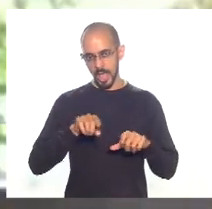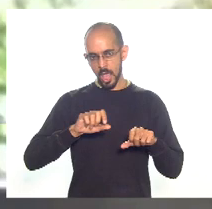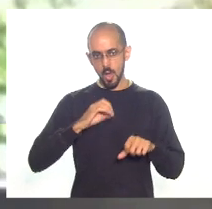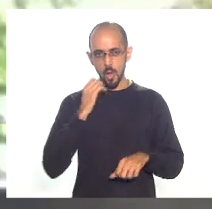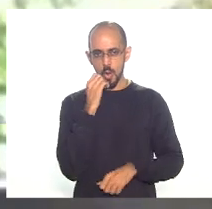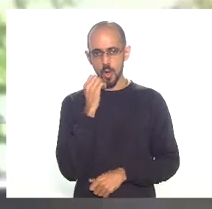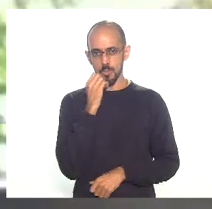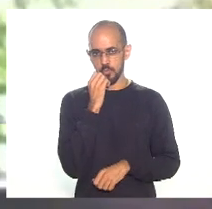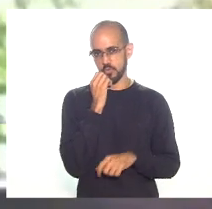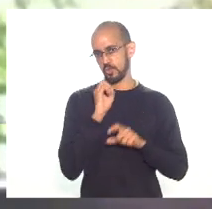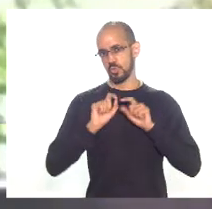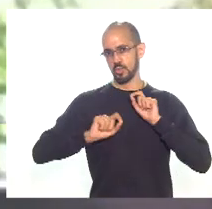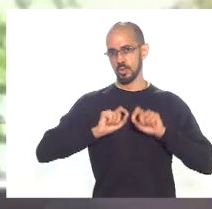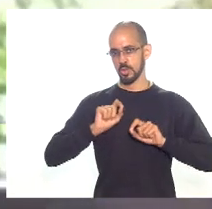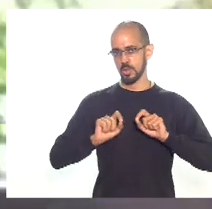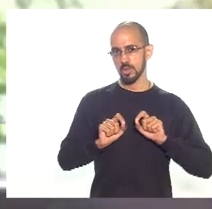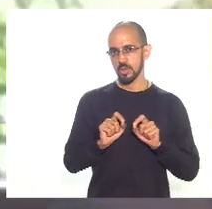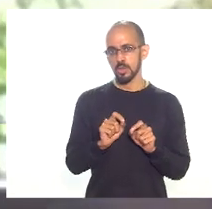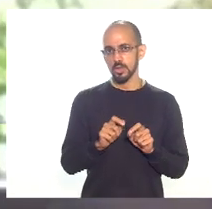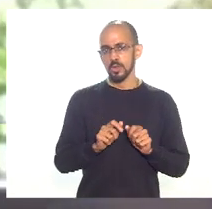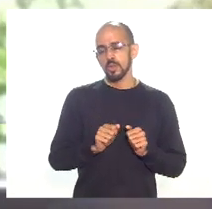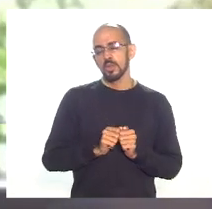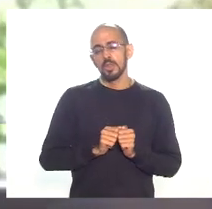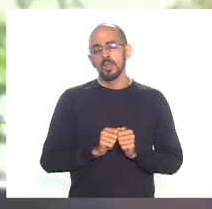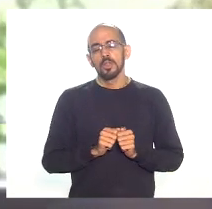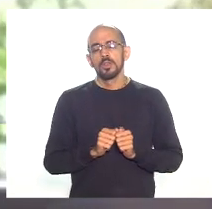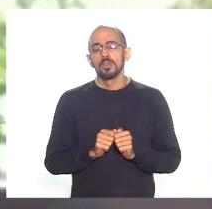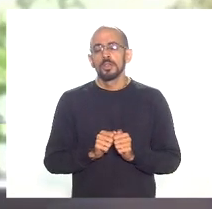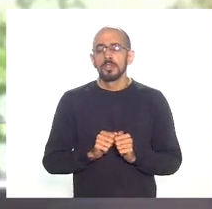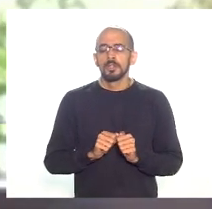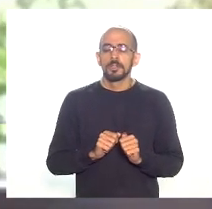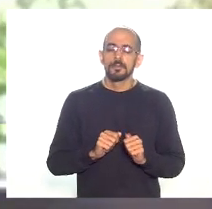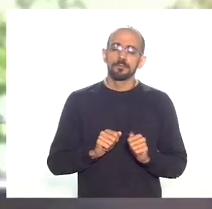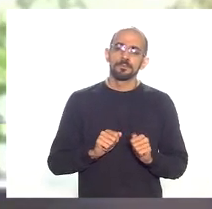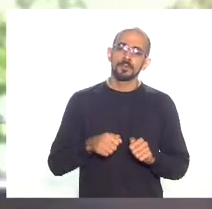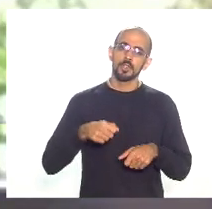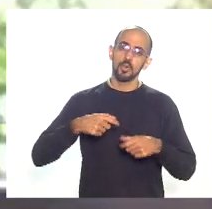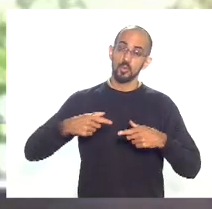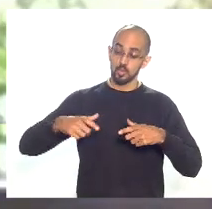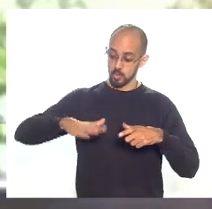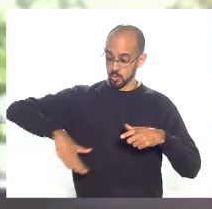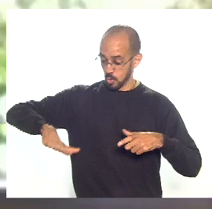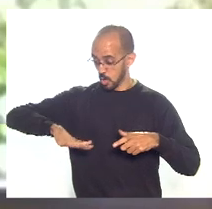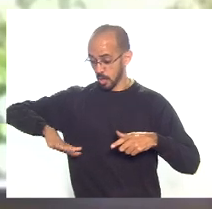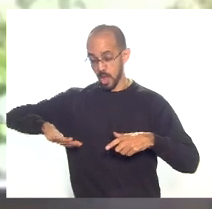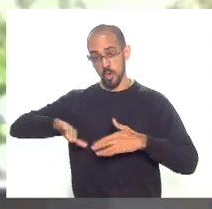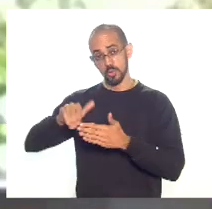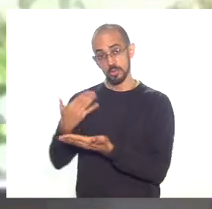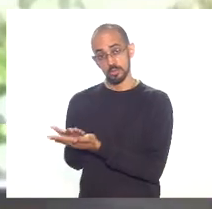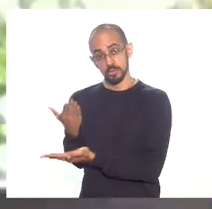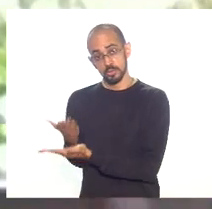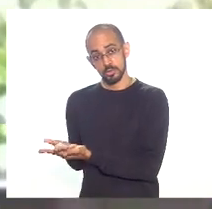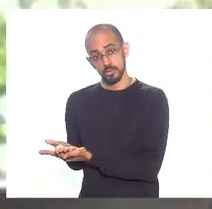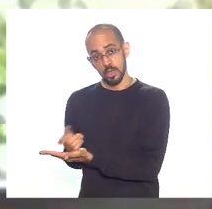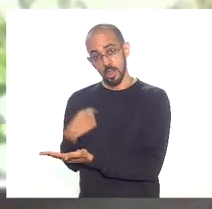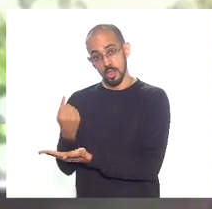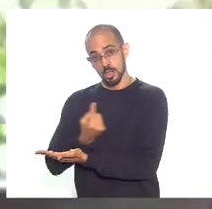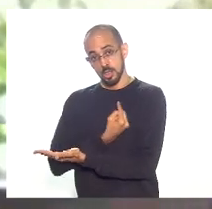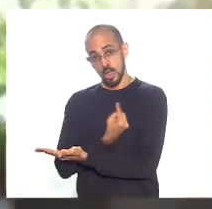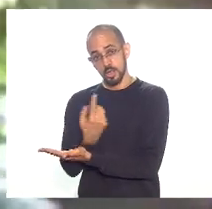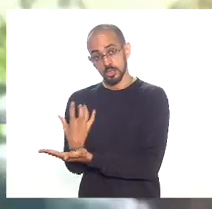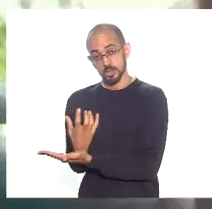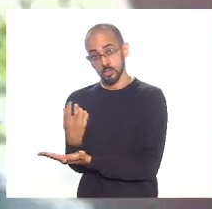que no ambiente escolar nós ao